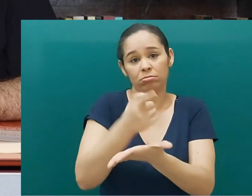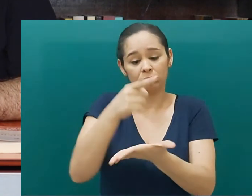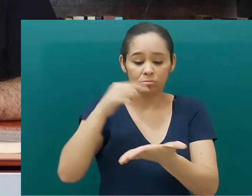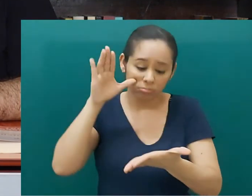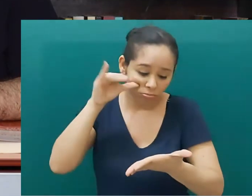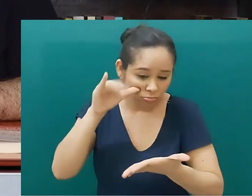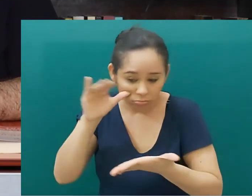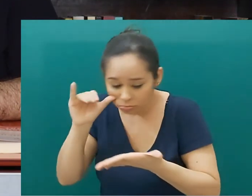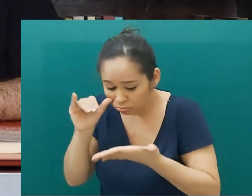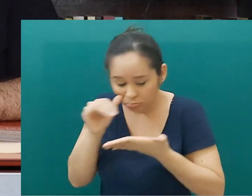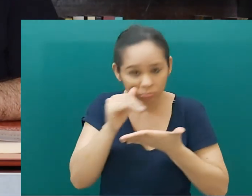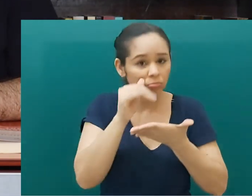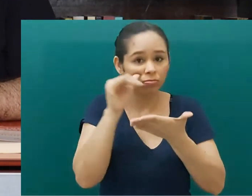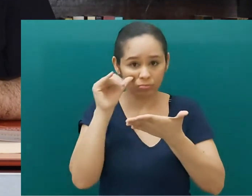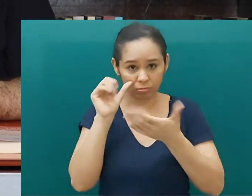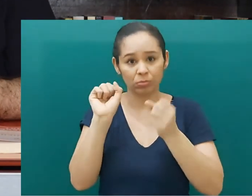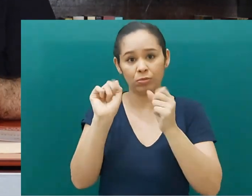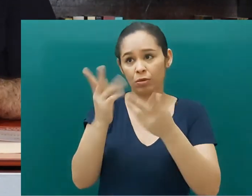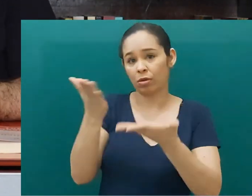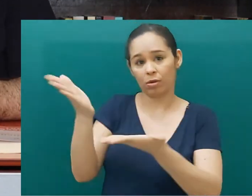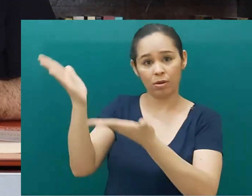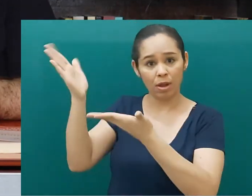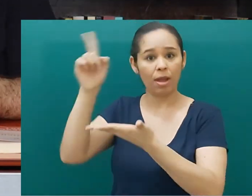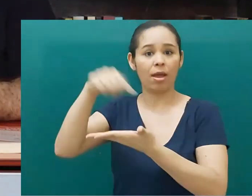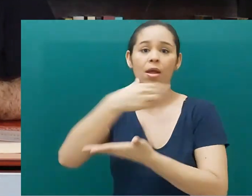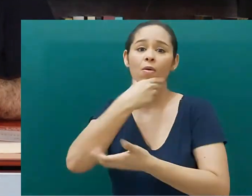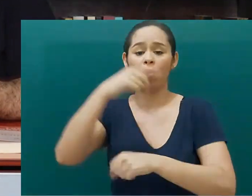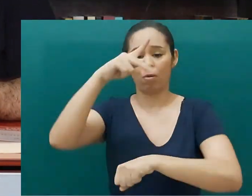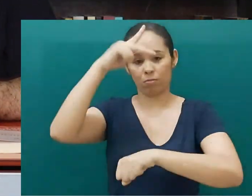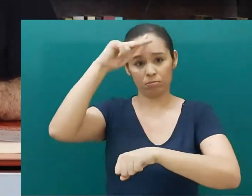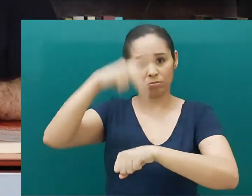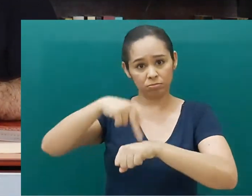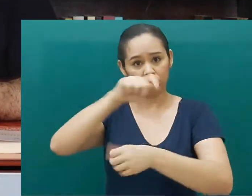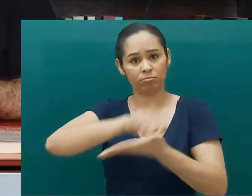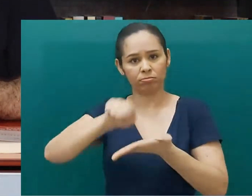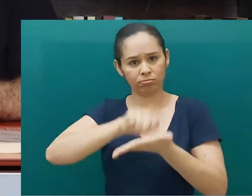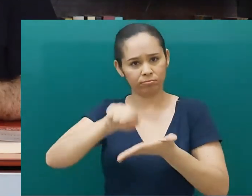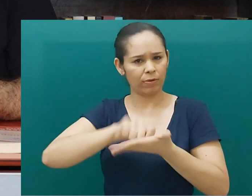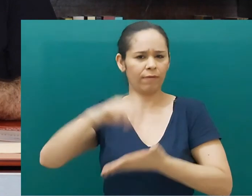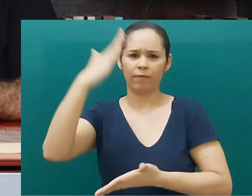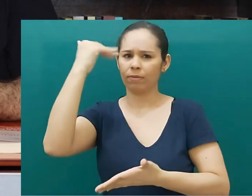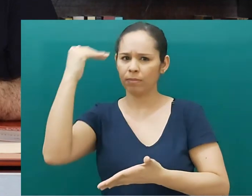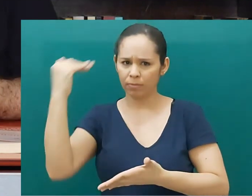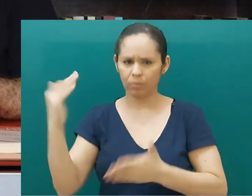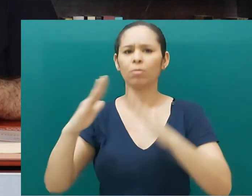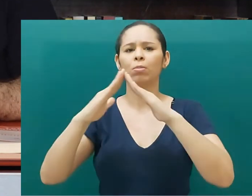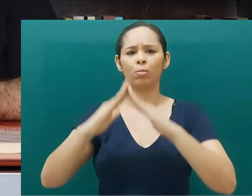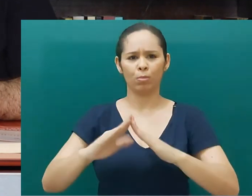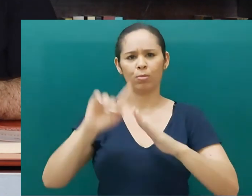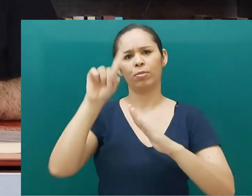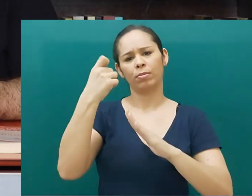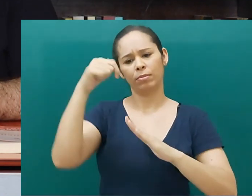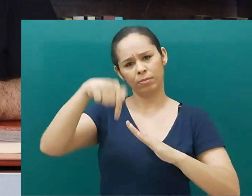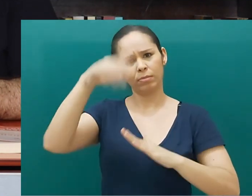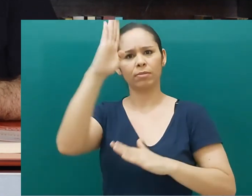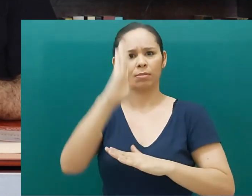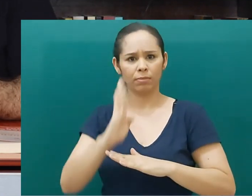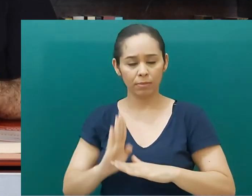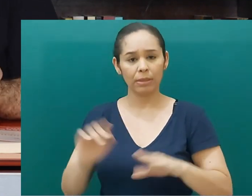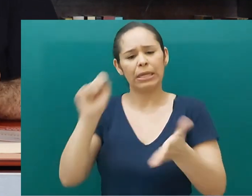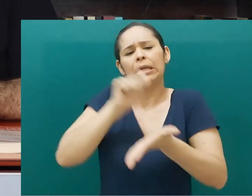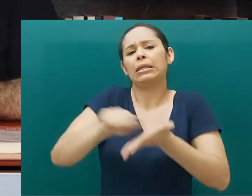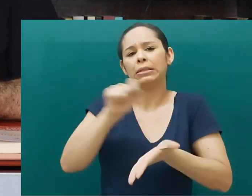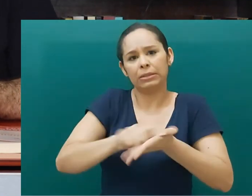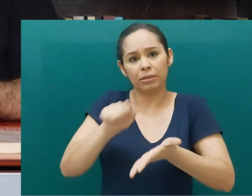do Jean-Christophe Ruffin, que é um escritor e diplomata que esteve um tempo no Brasil e escreveu sobre essa França Antártica,